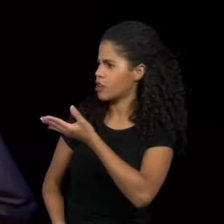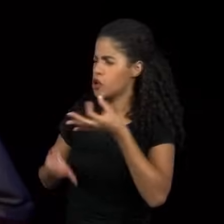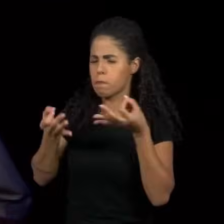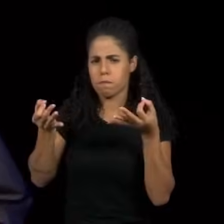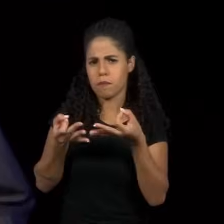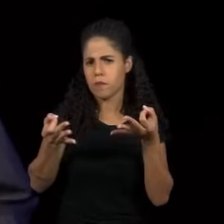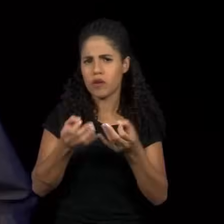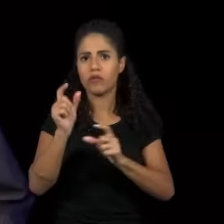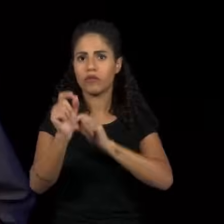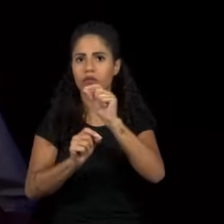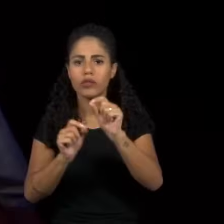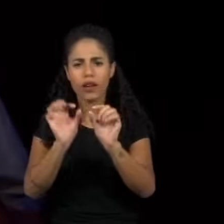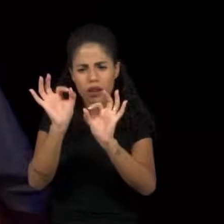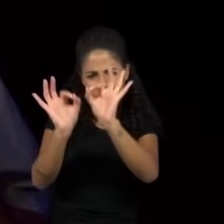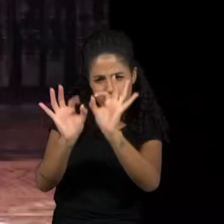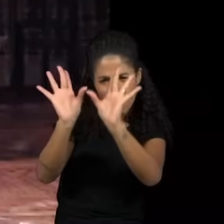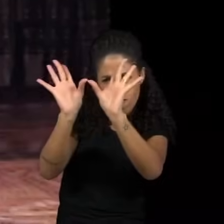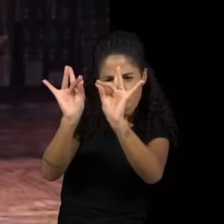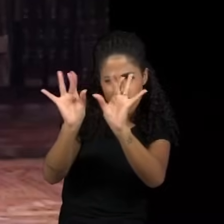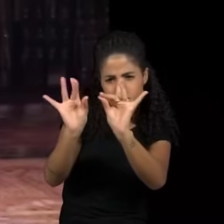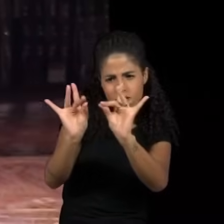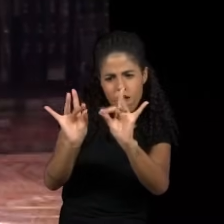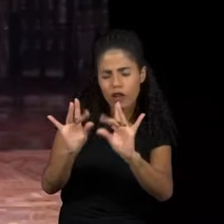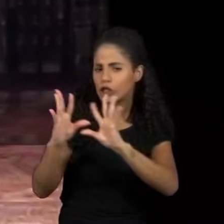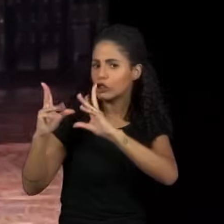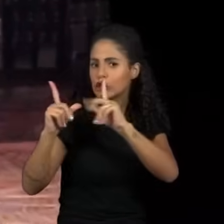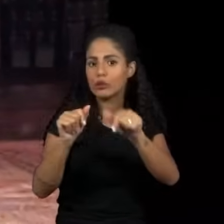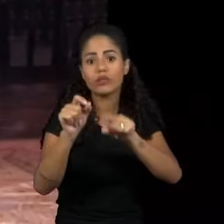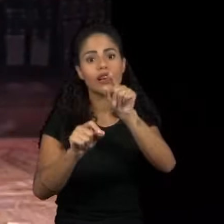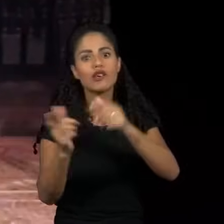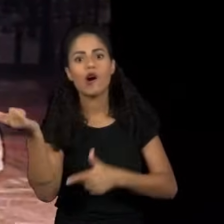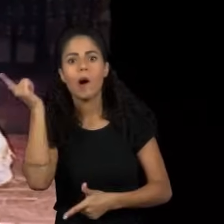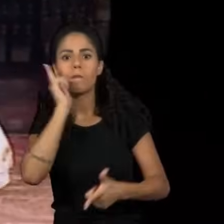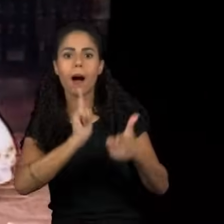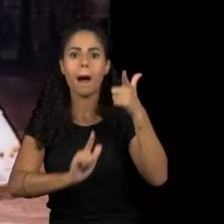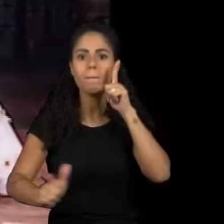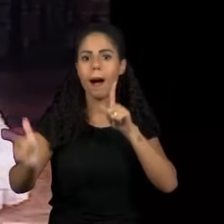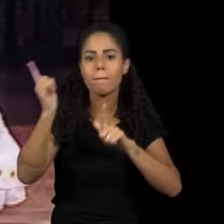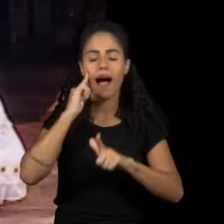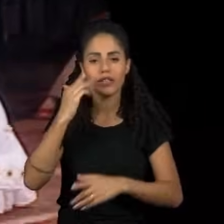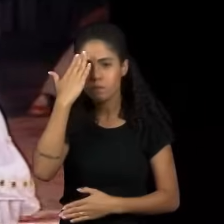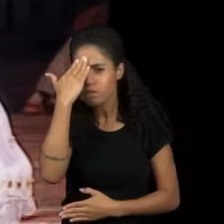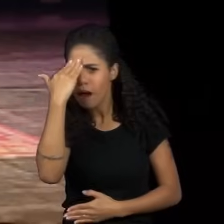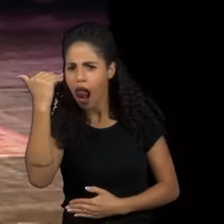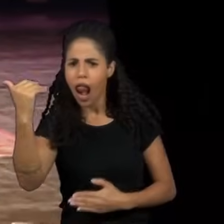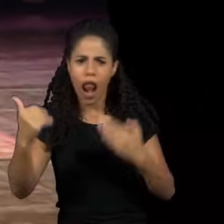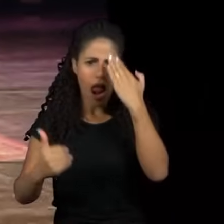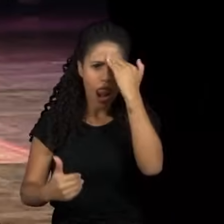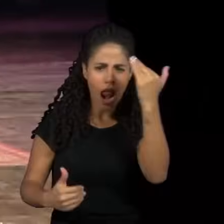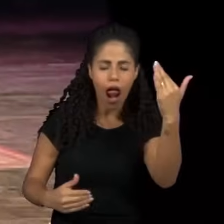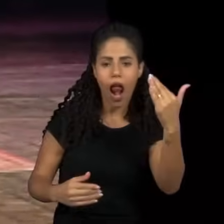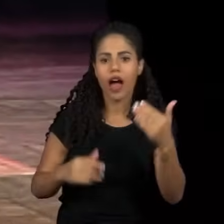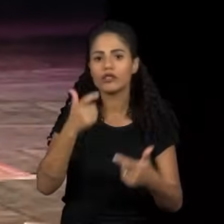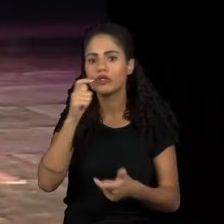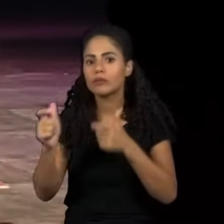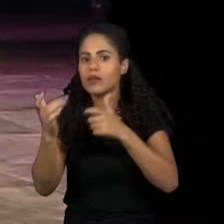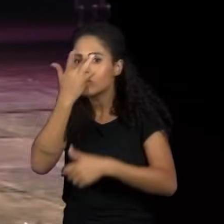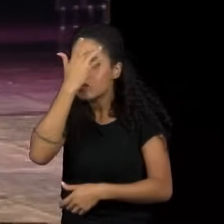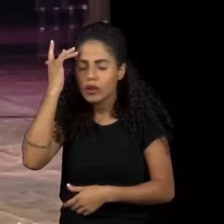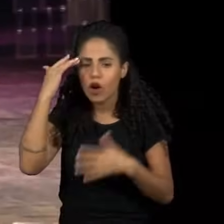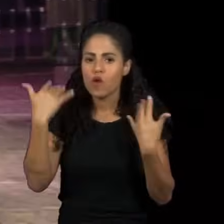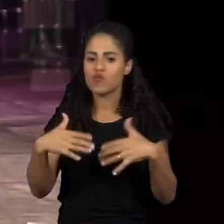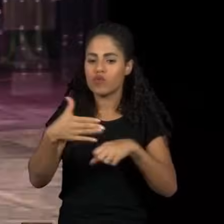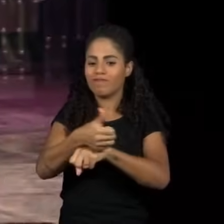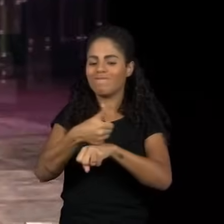perfeccionista que não fazia concessões e, assim, conquistou a admiração do público, da crítica e de profissionais